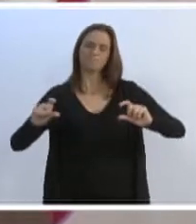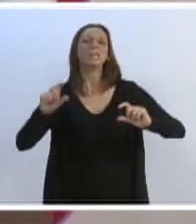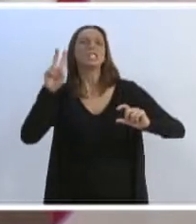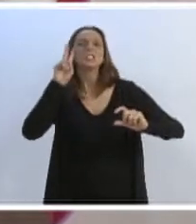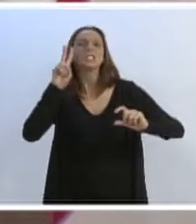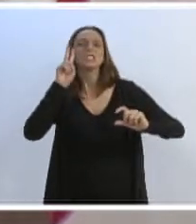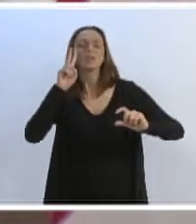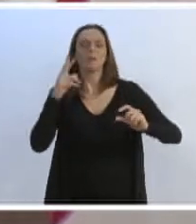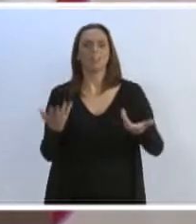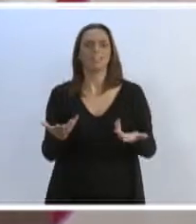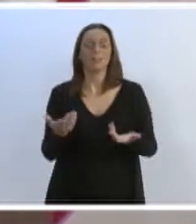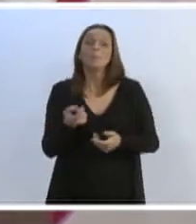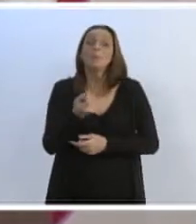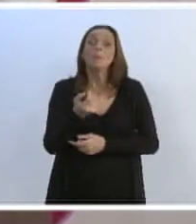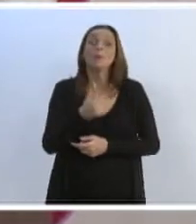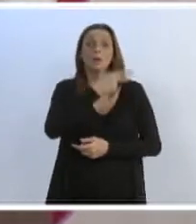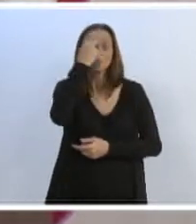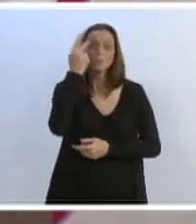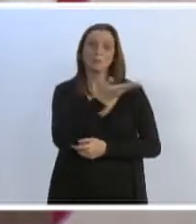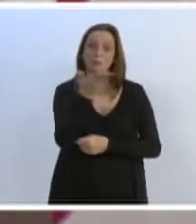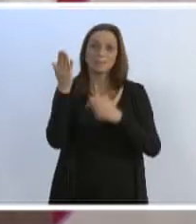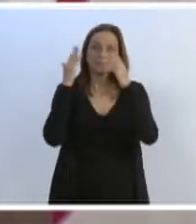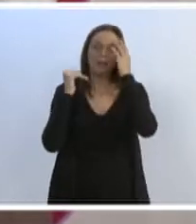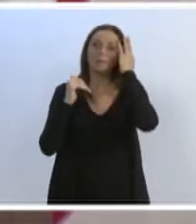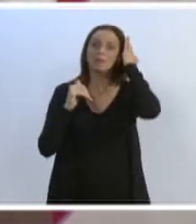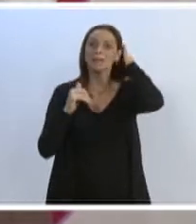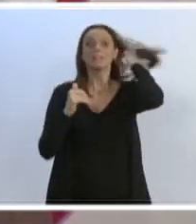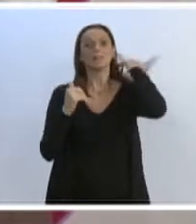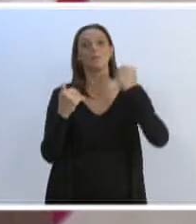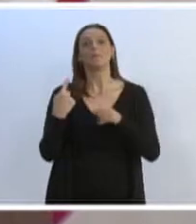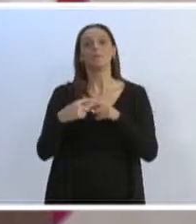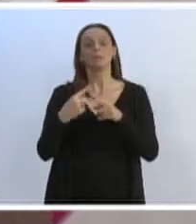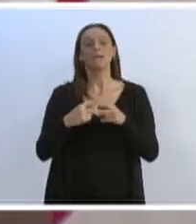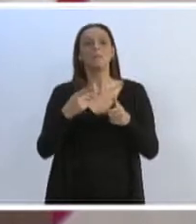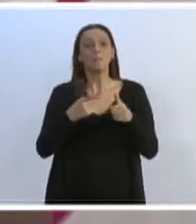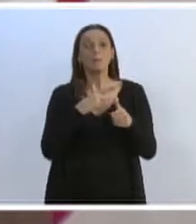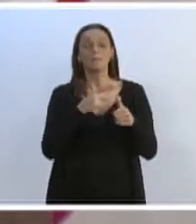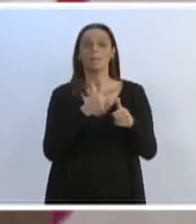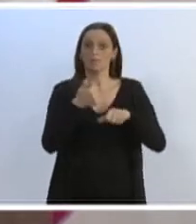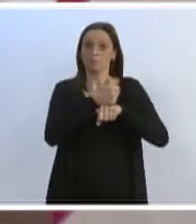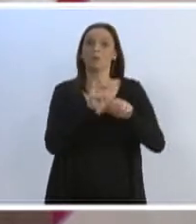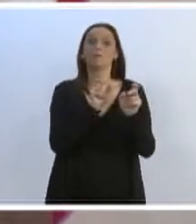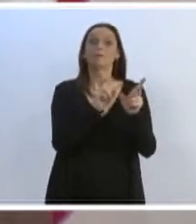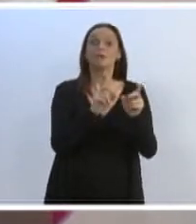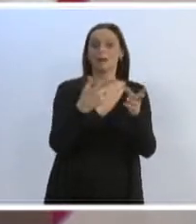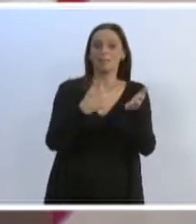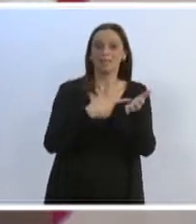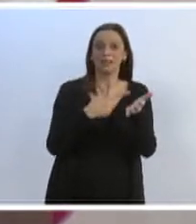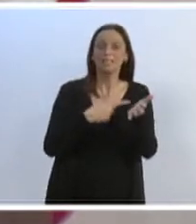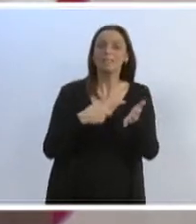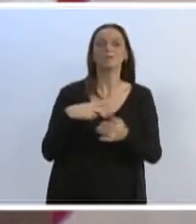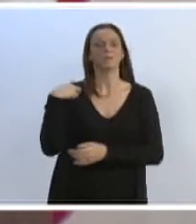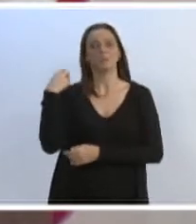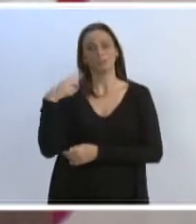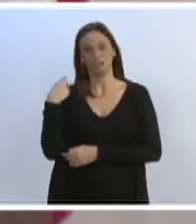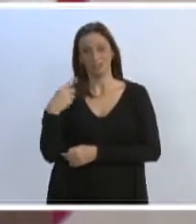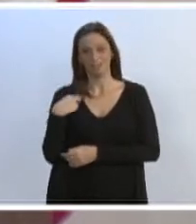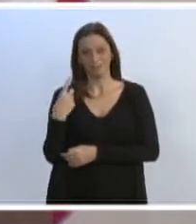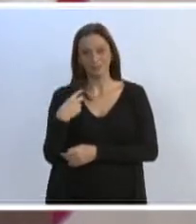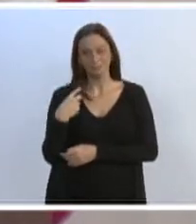com o repensar da nossa história, né, não apenas olhando para trás, mas acima de tudo, como requer o